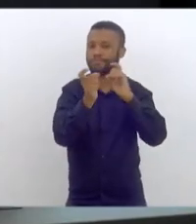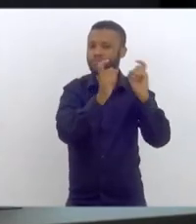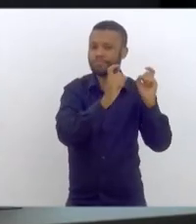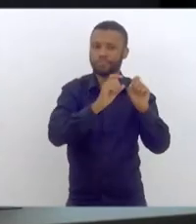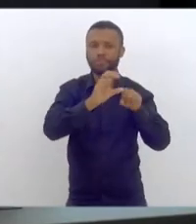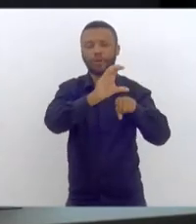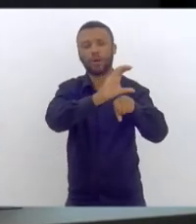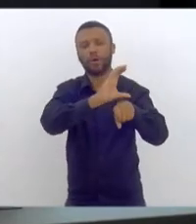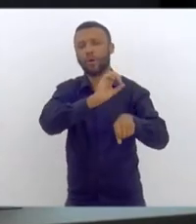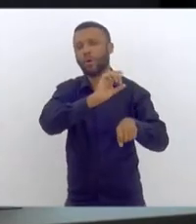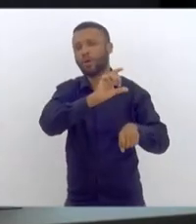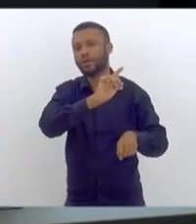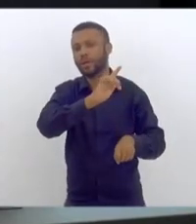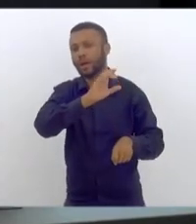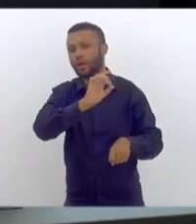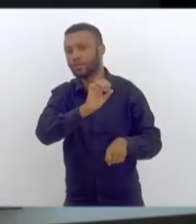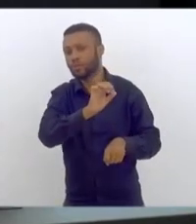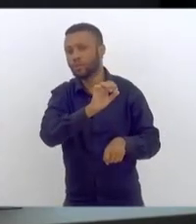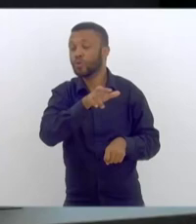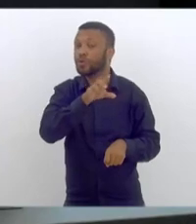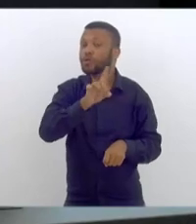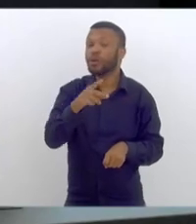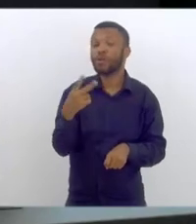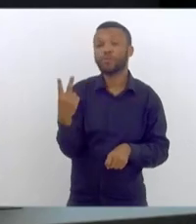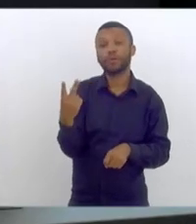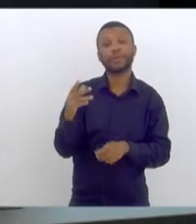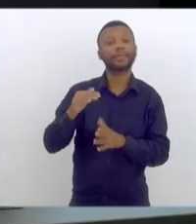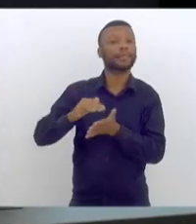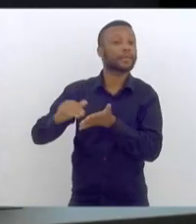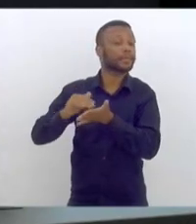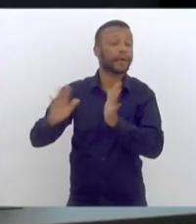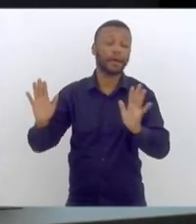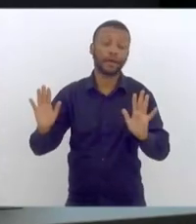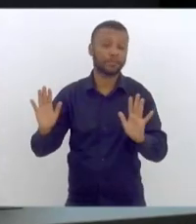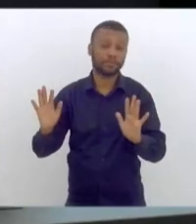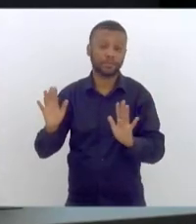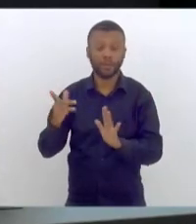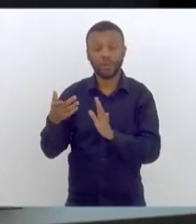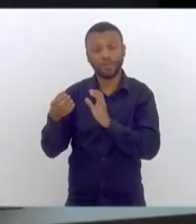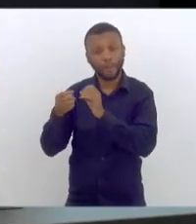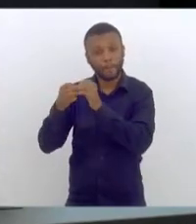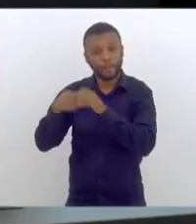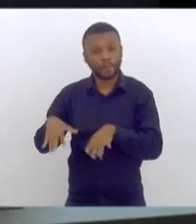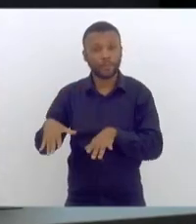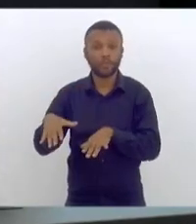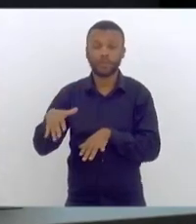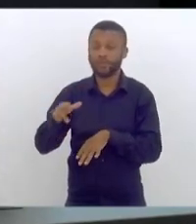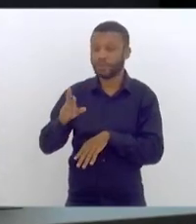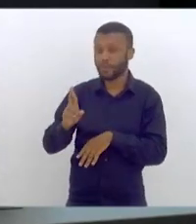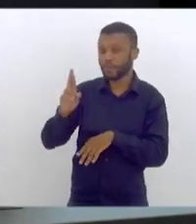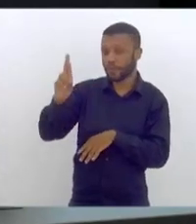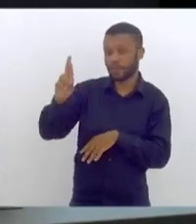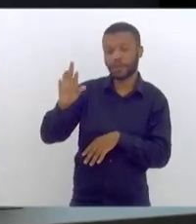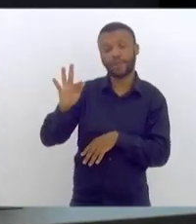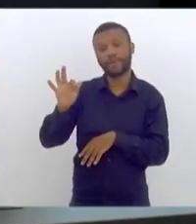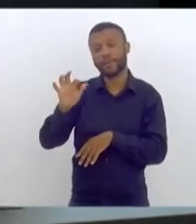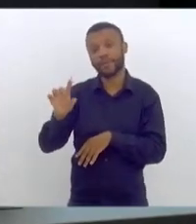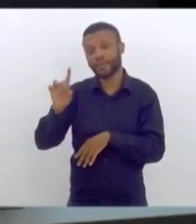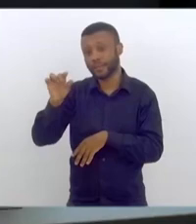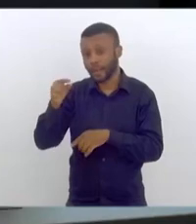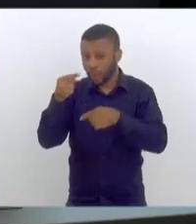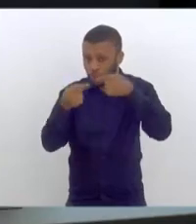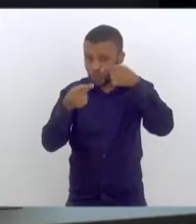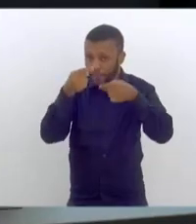porque aí também teremos o prejuízo do secretário de fazenda por exemplo que nessa nossa debate aqui né Não participaria jamais